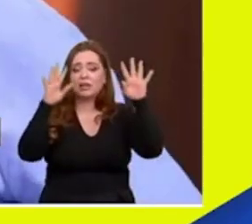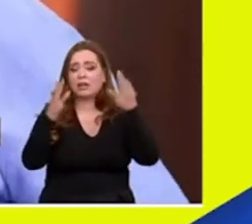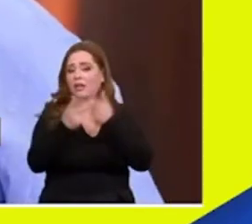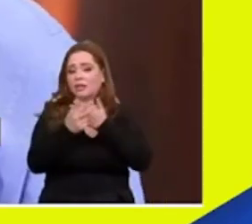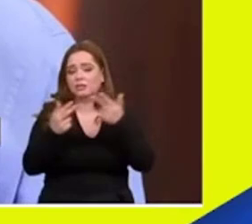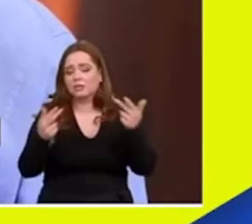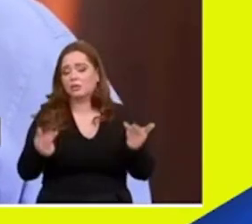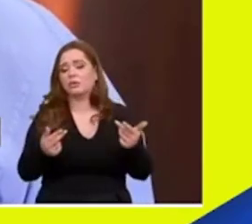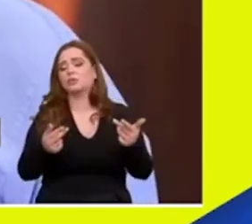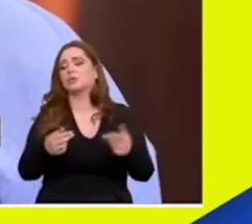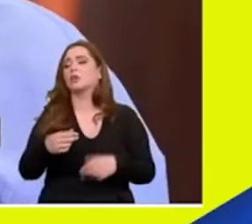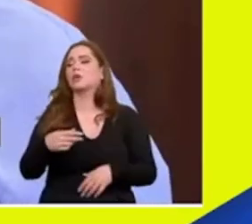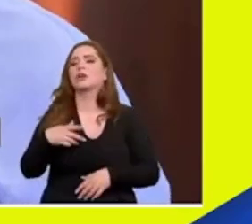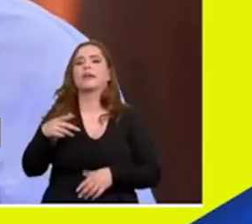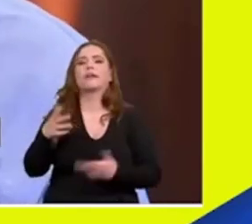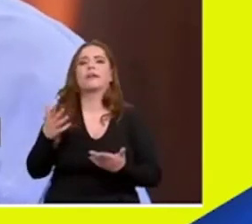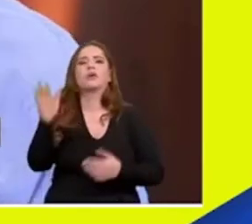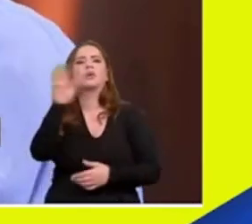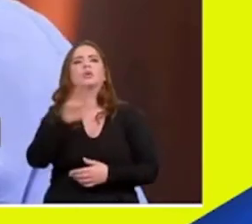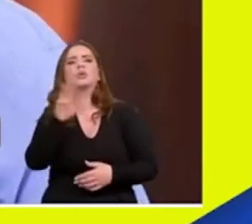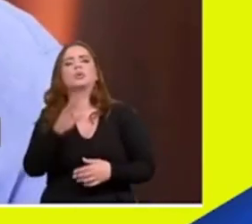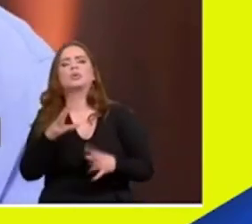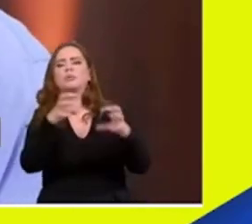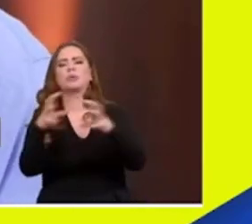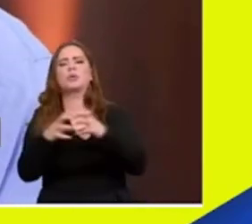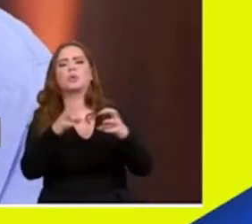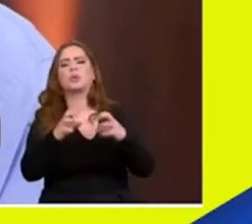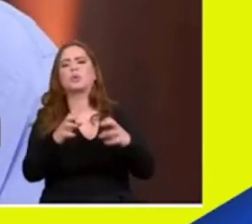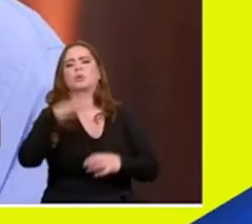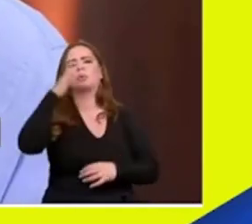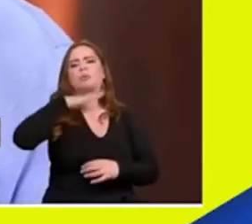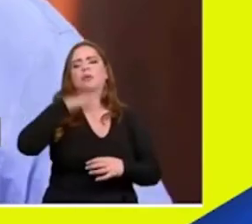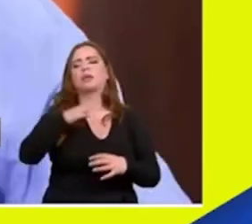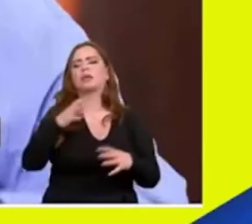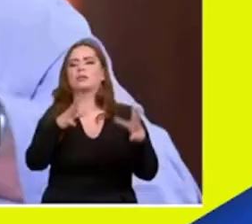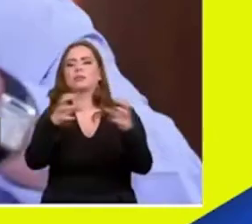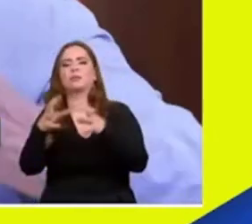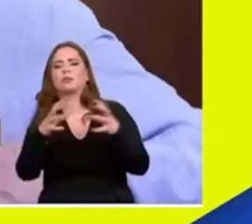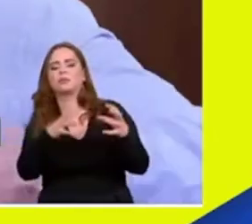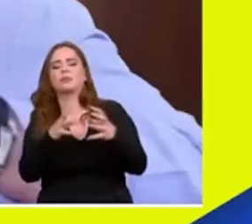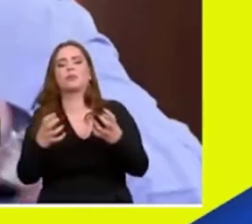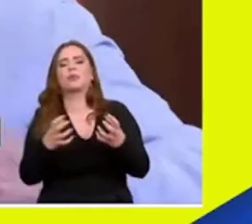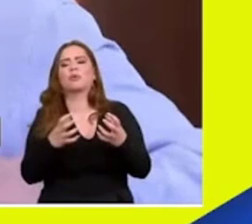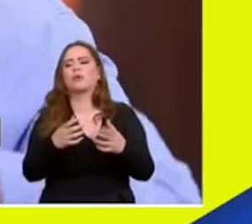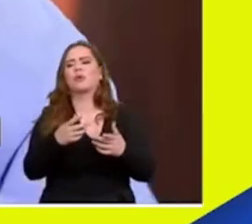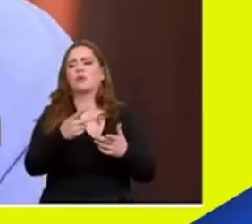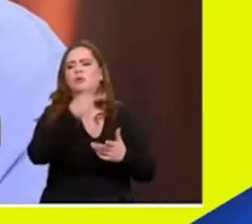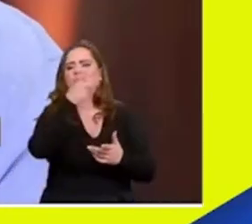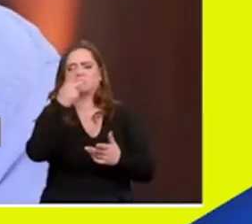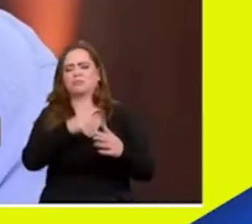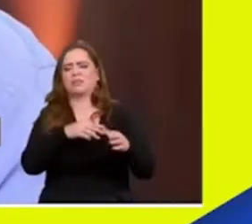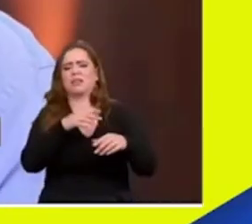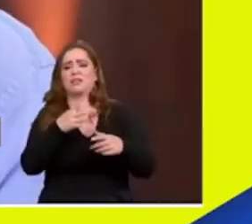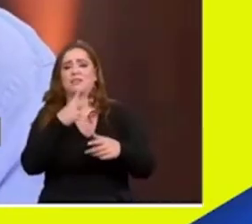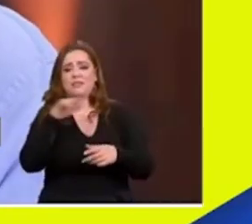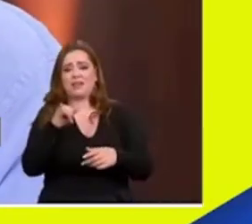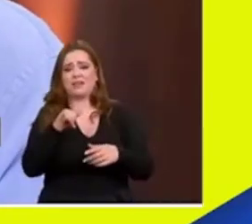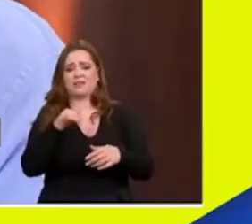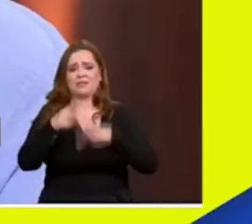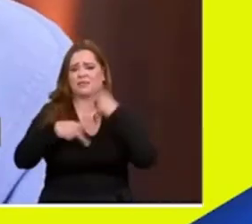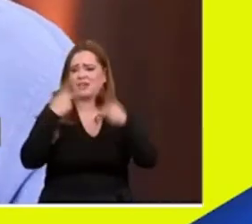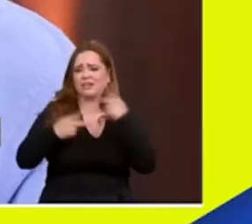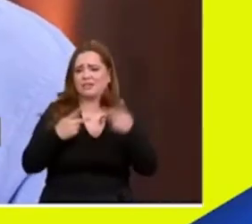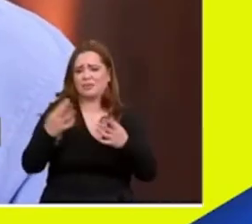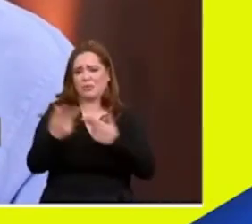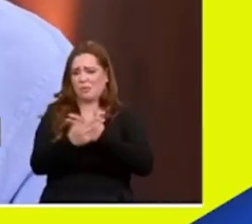com o Pimenta. O Pimenta não foi trabalhar de manhã. Então vai contando coisa que você nem sabe o que aconteceu. Deixa eu te falar